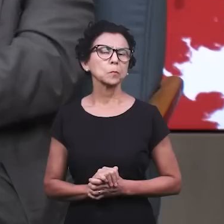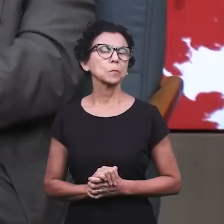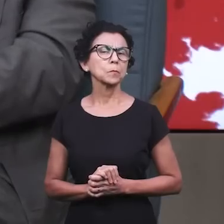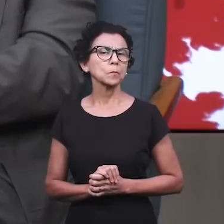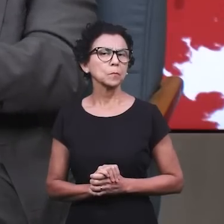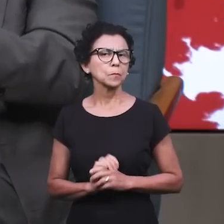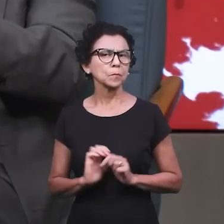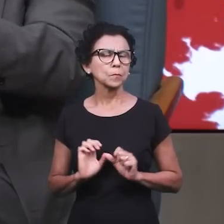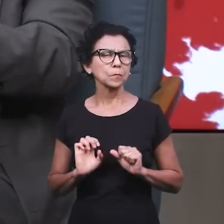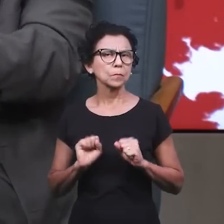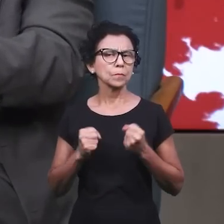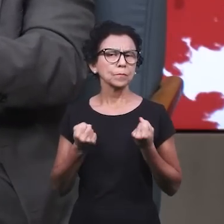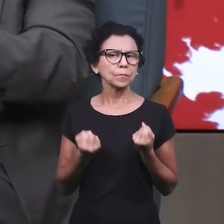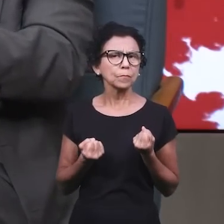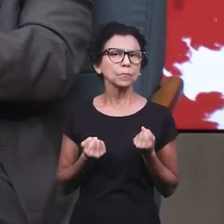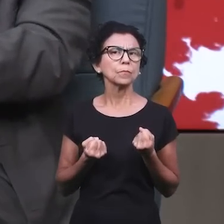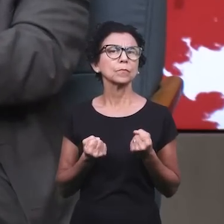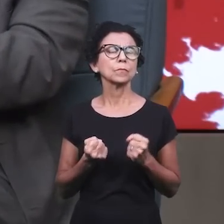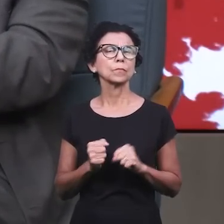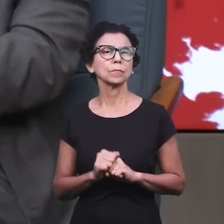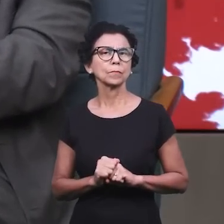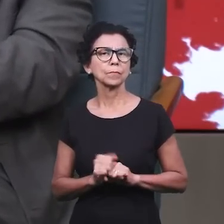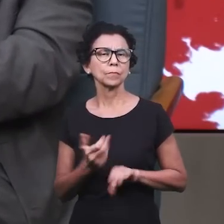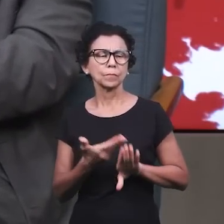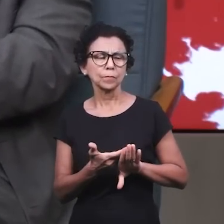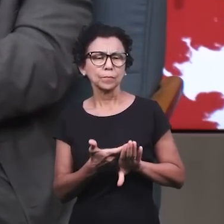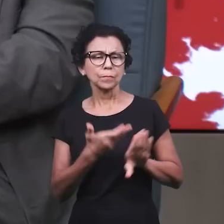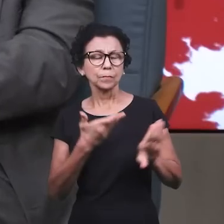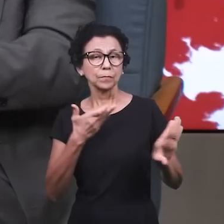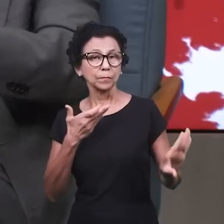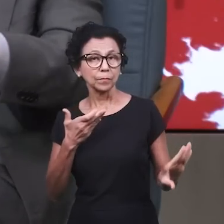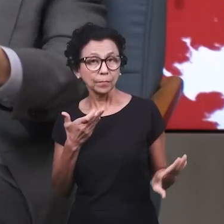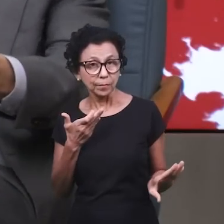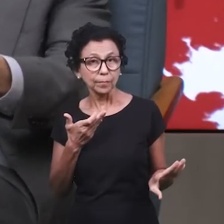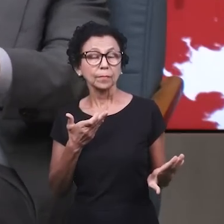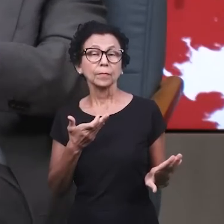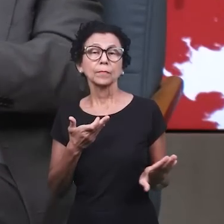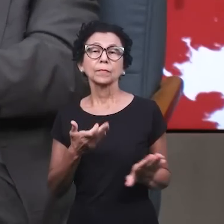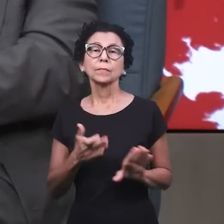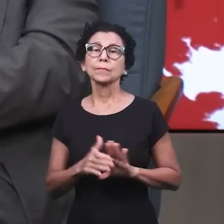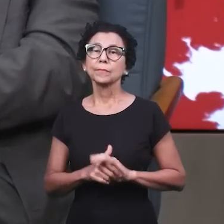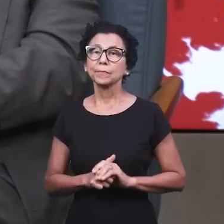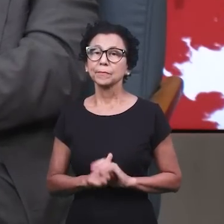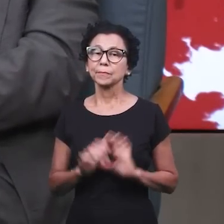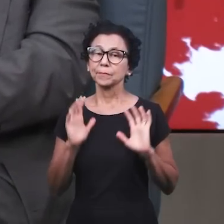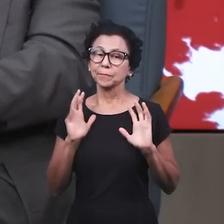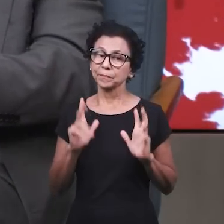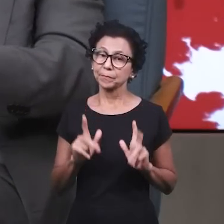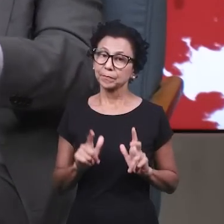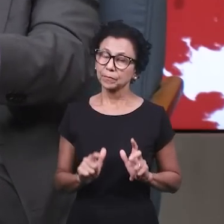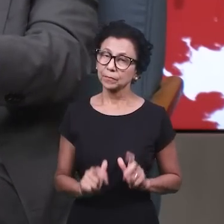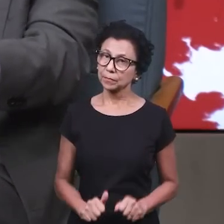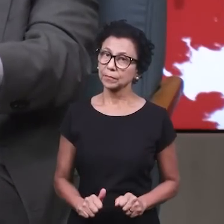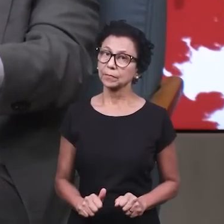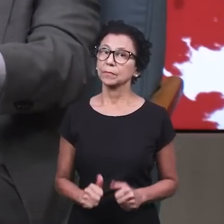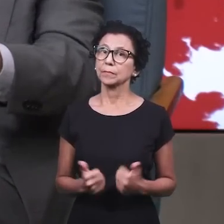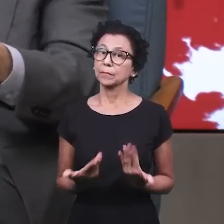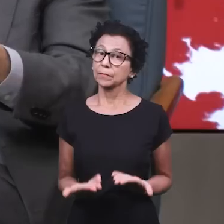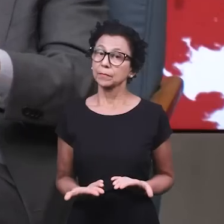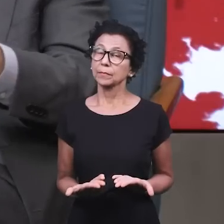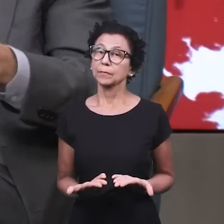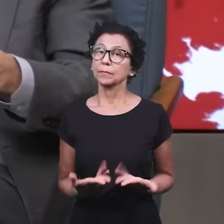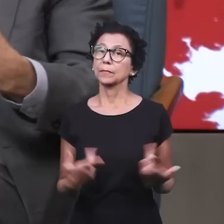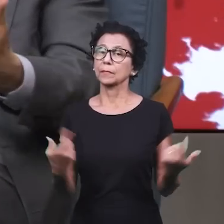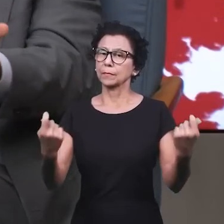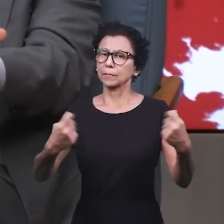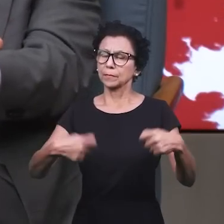voltados, mais procurando se santificar, porque, claro, que é necessário que